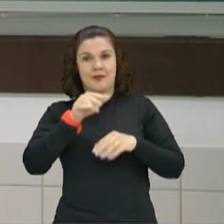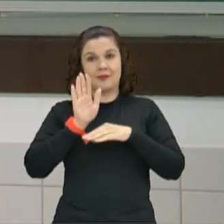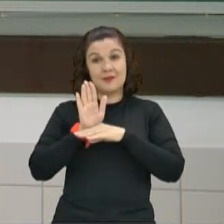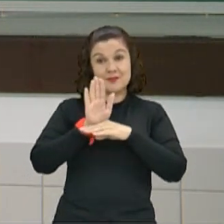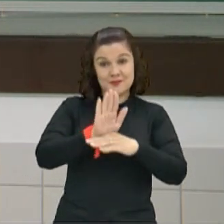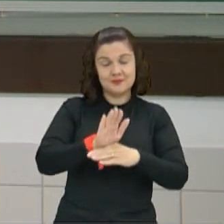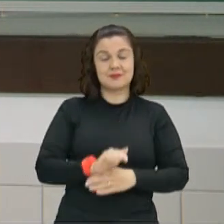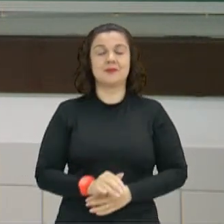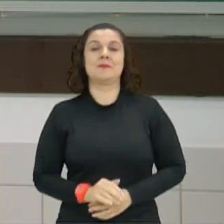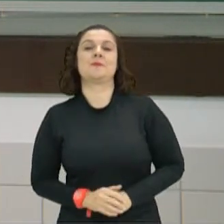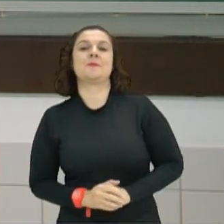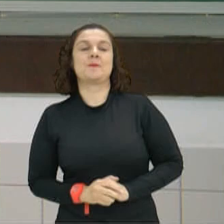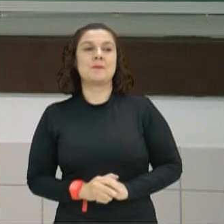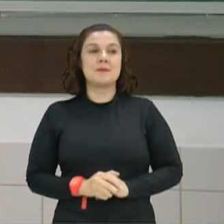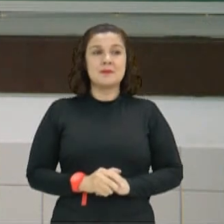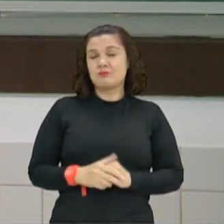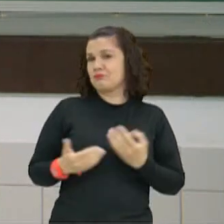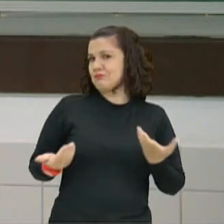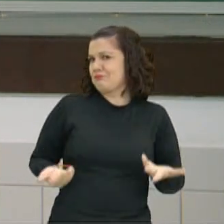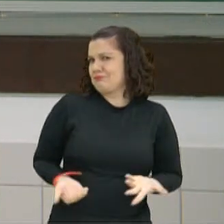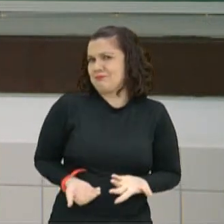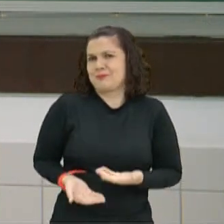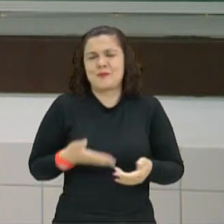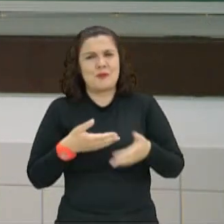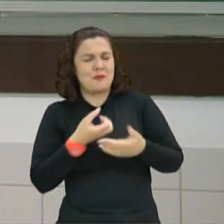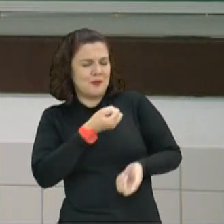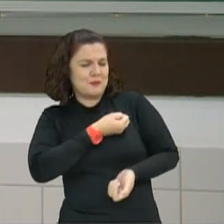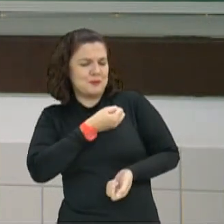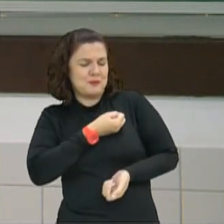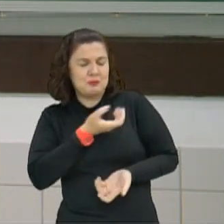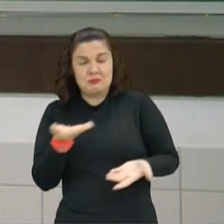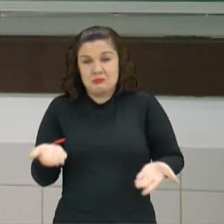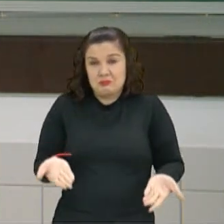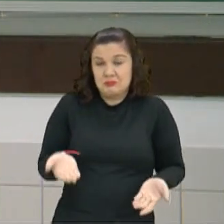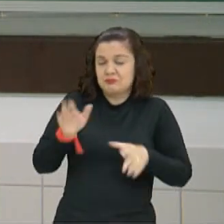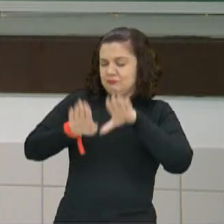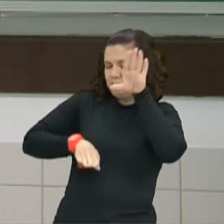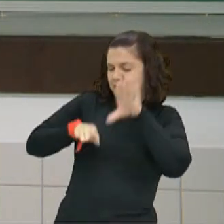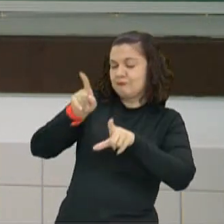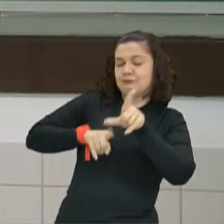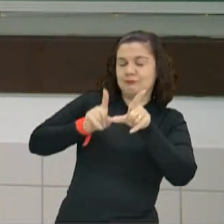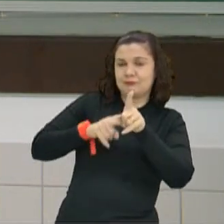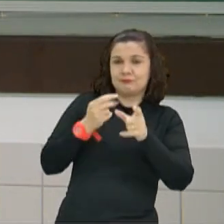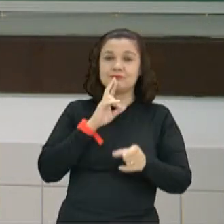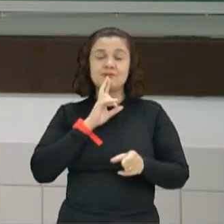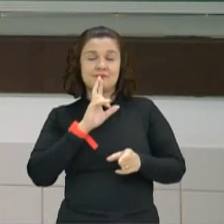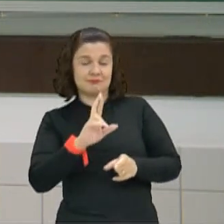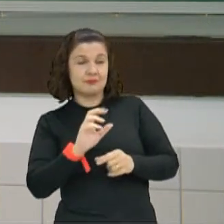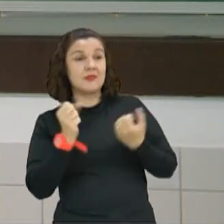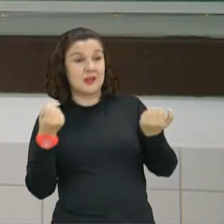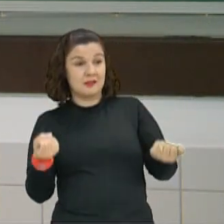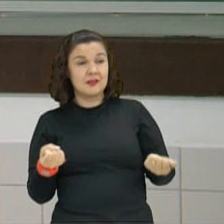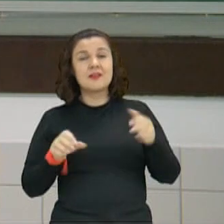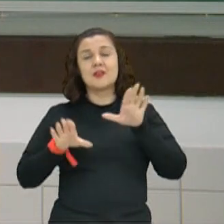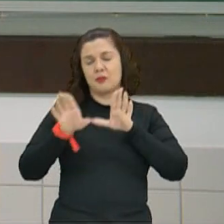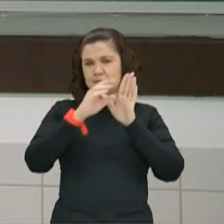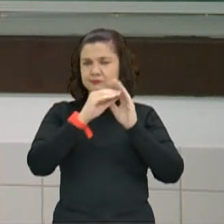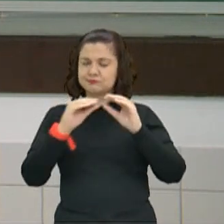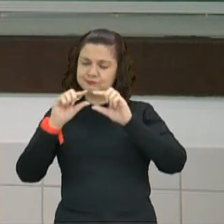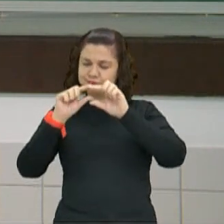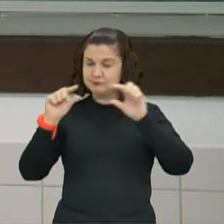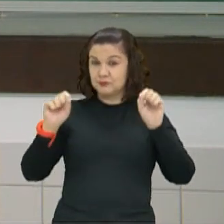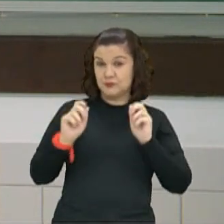dentro dessa equação, um determinado valor, né, uma determinada variável com um determinado valor. Aí é uma